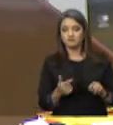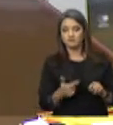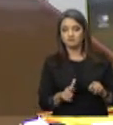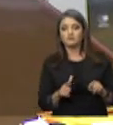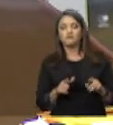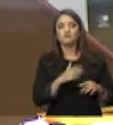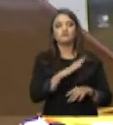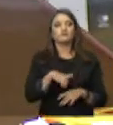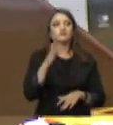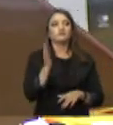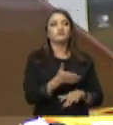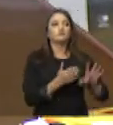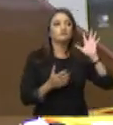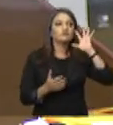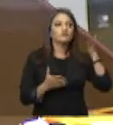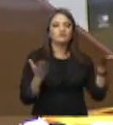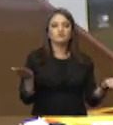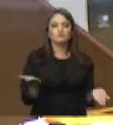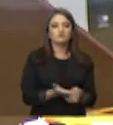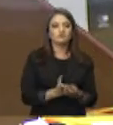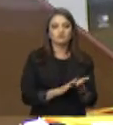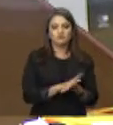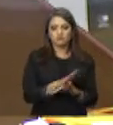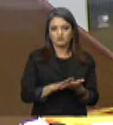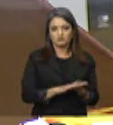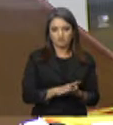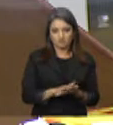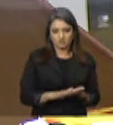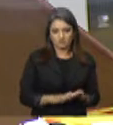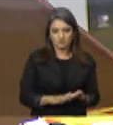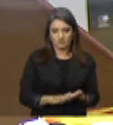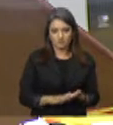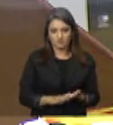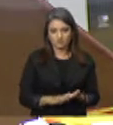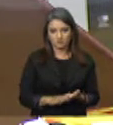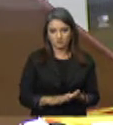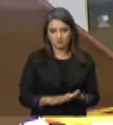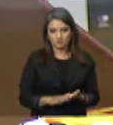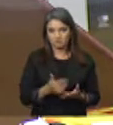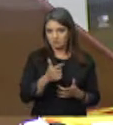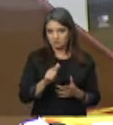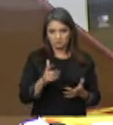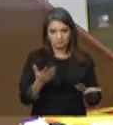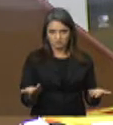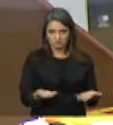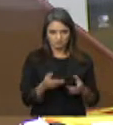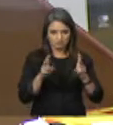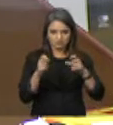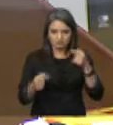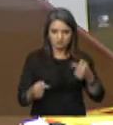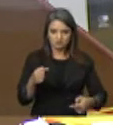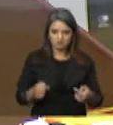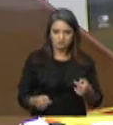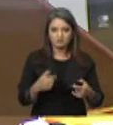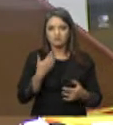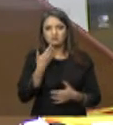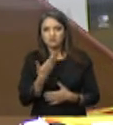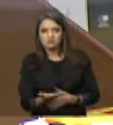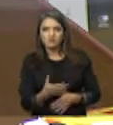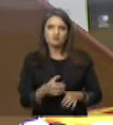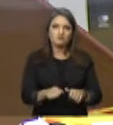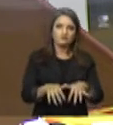a anulação de Atos processuais em ações de improbidade em curso isso não está absolutamente em jogo aí citações intimações